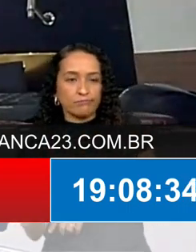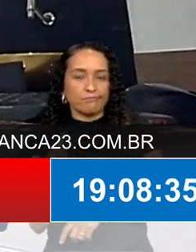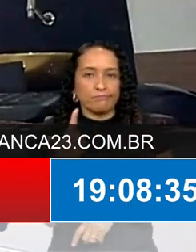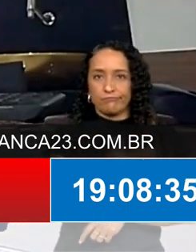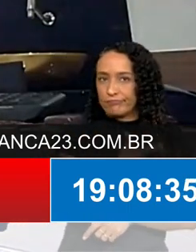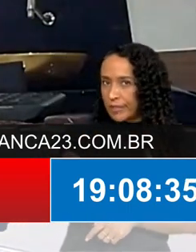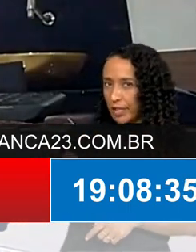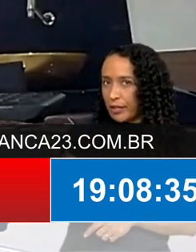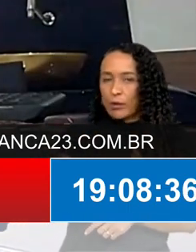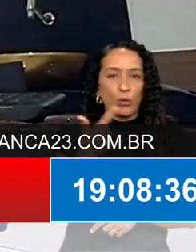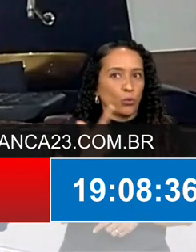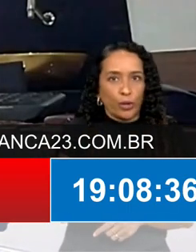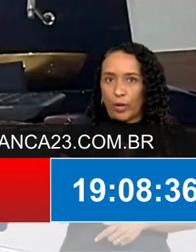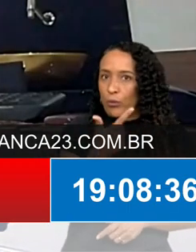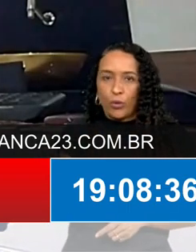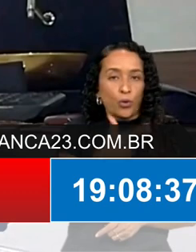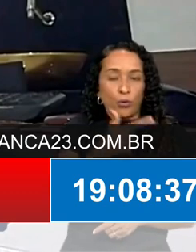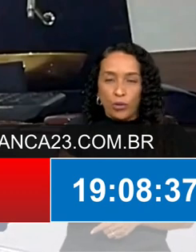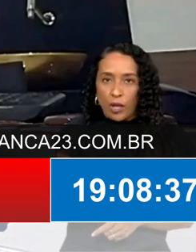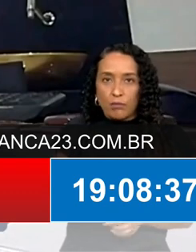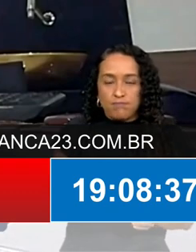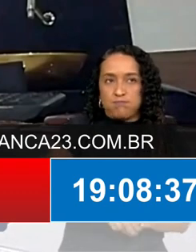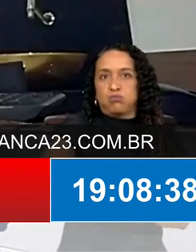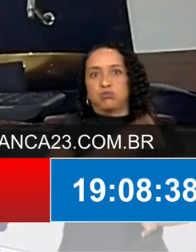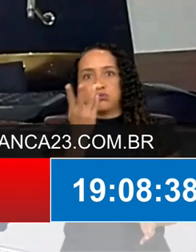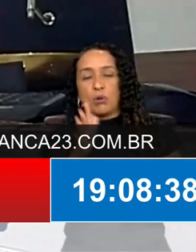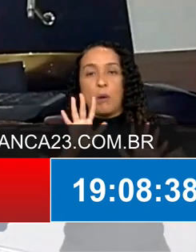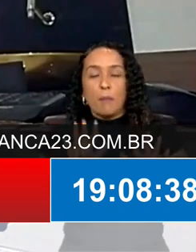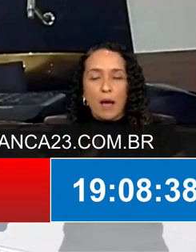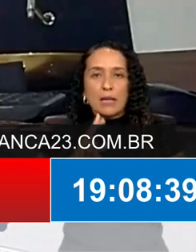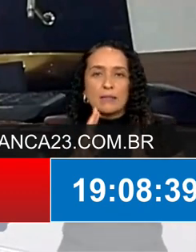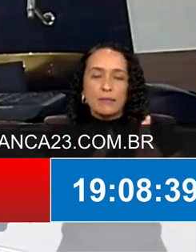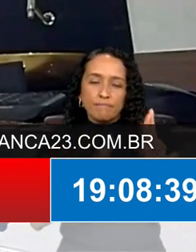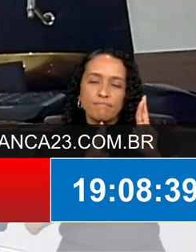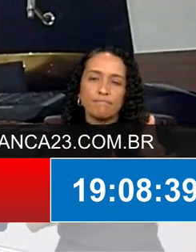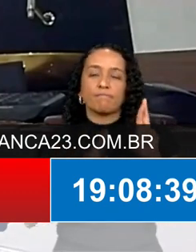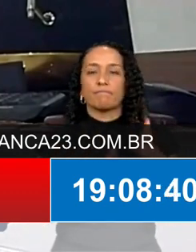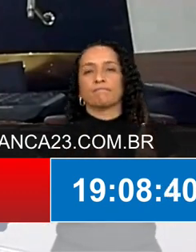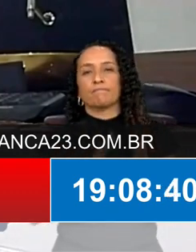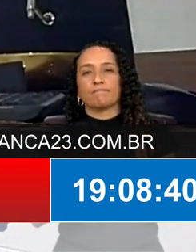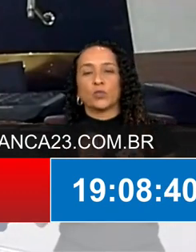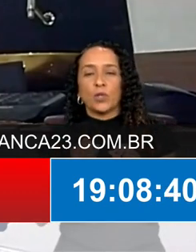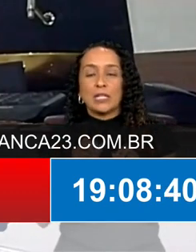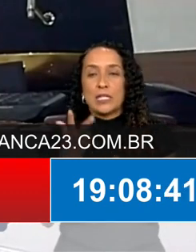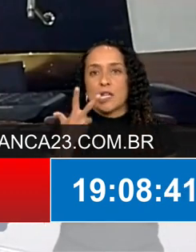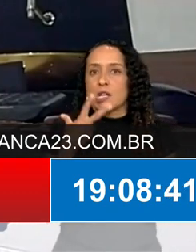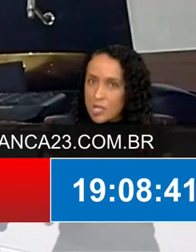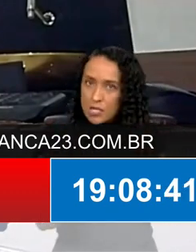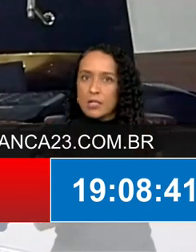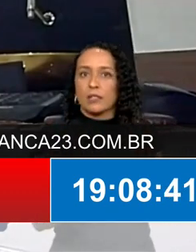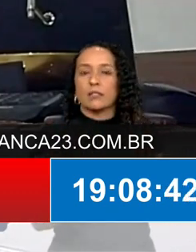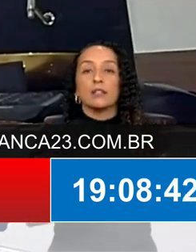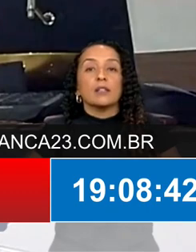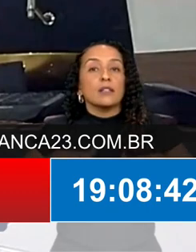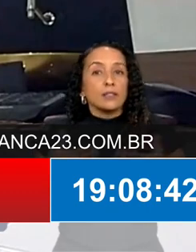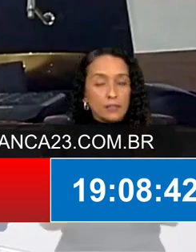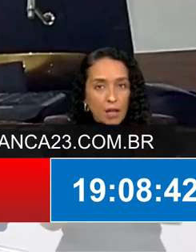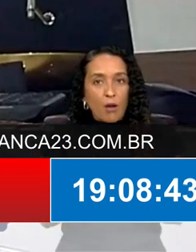e não tenho, e não tenho muitas vezes, mas eu fico sempre na expectativa do ganho. Então,